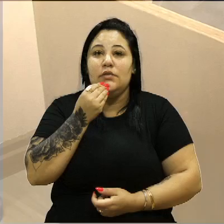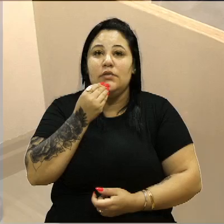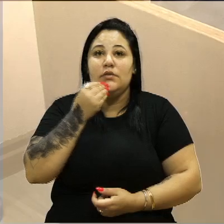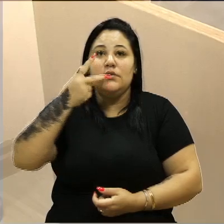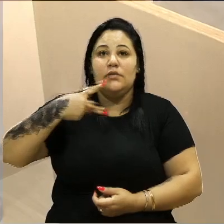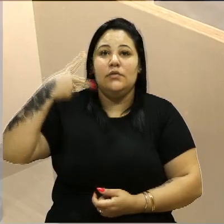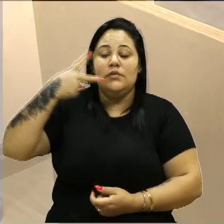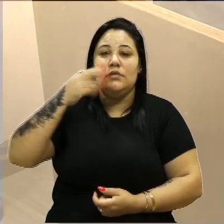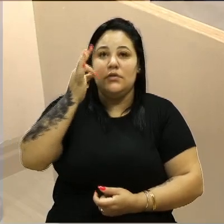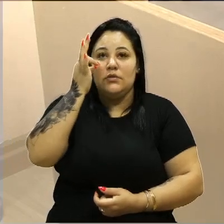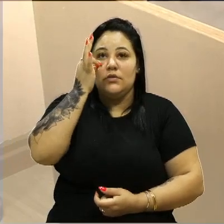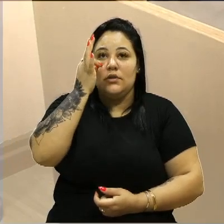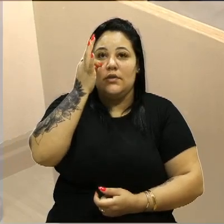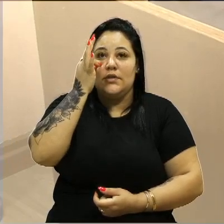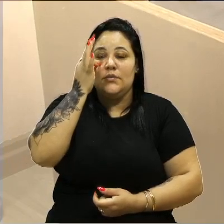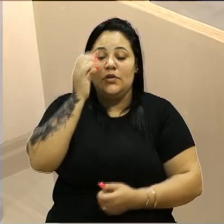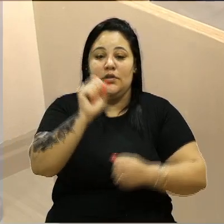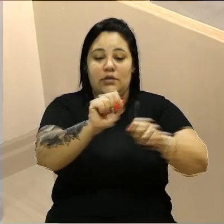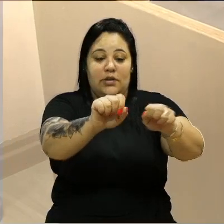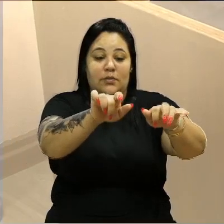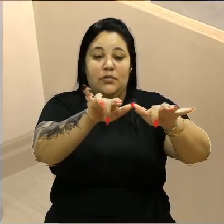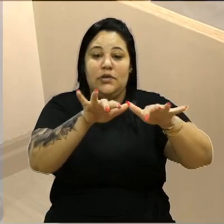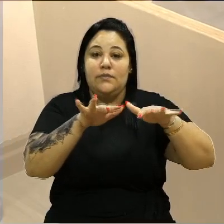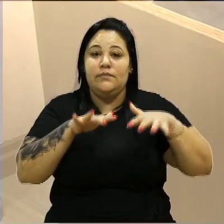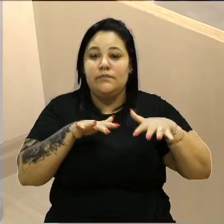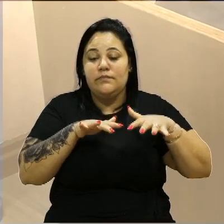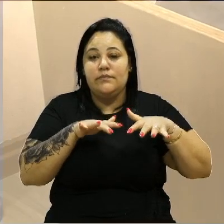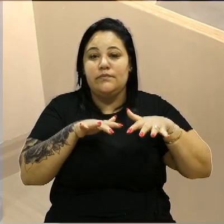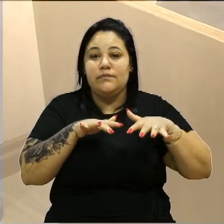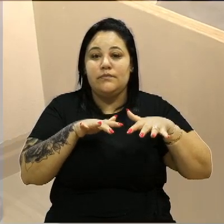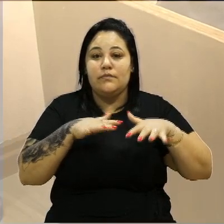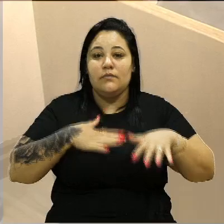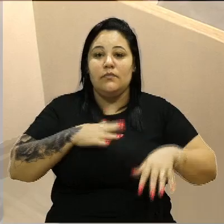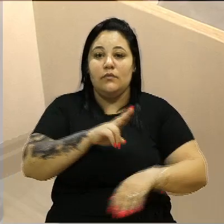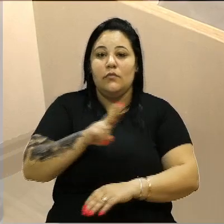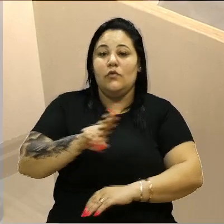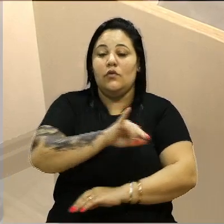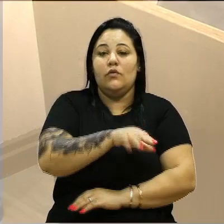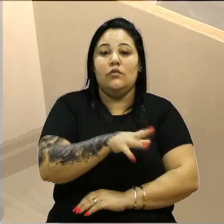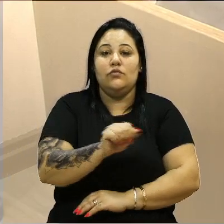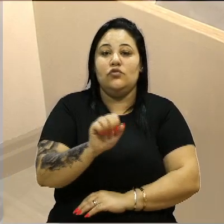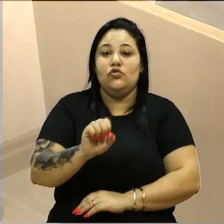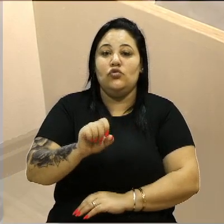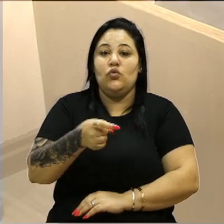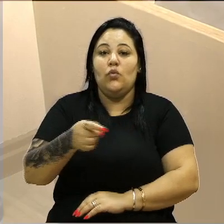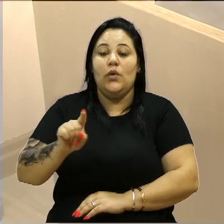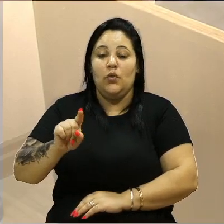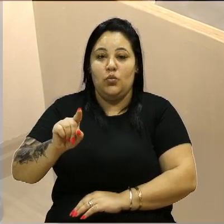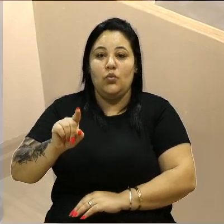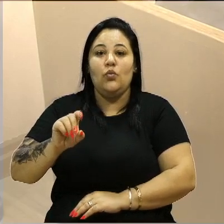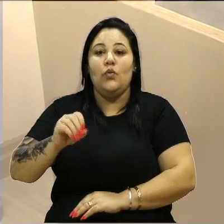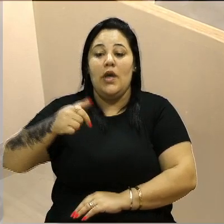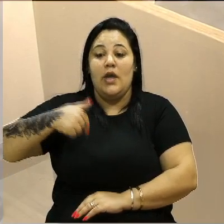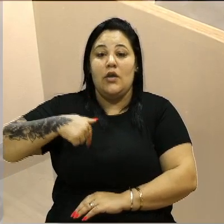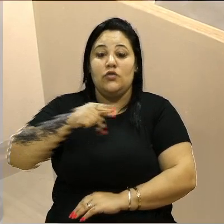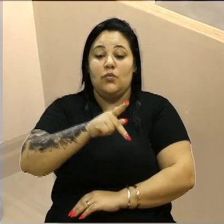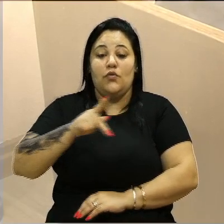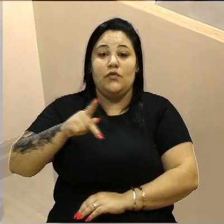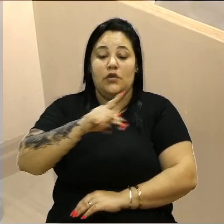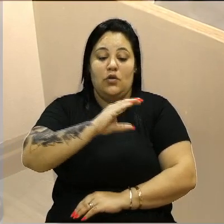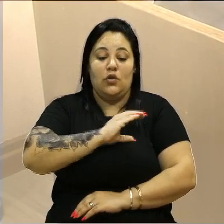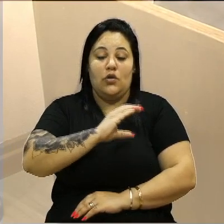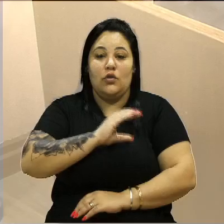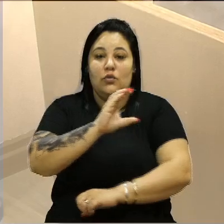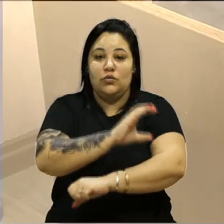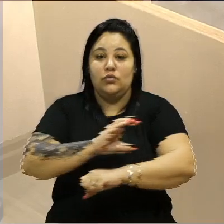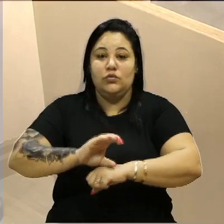vereadores, vereadoras, a plateia. Eu me chamo João Luiz Almeida Weber, sou professor e coordenador do curso de